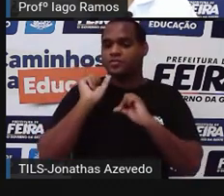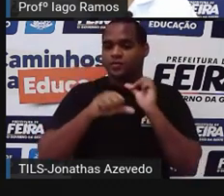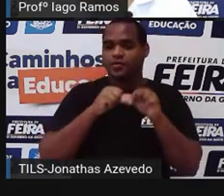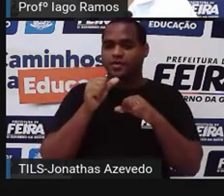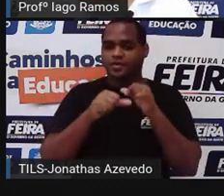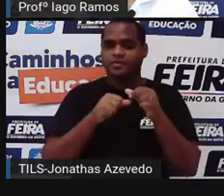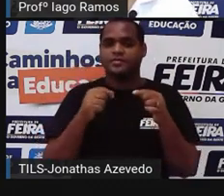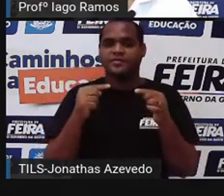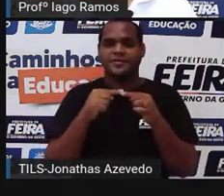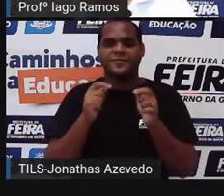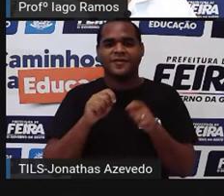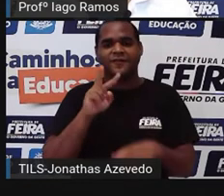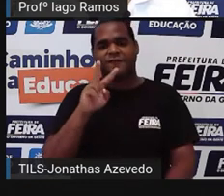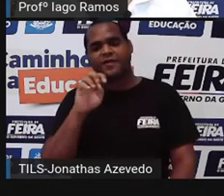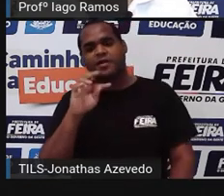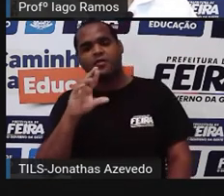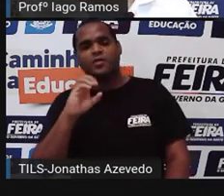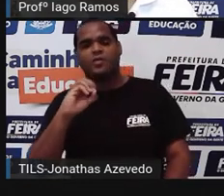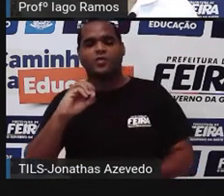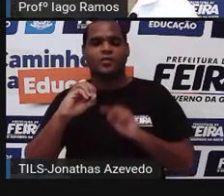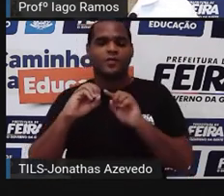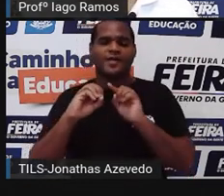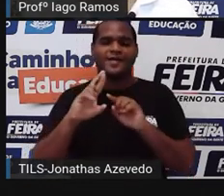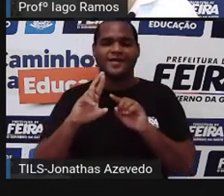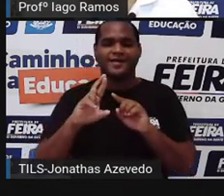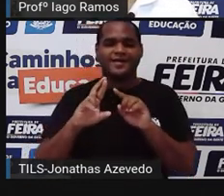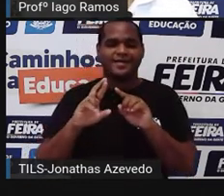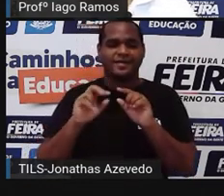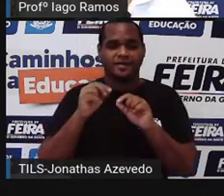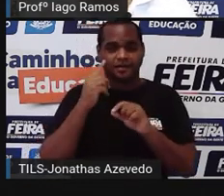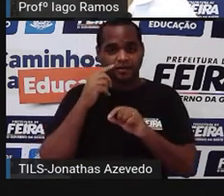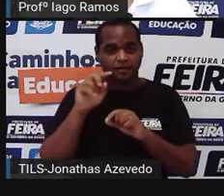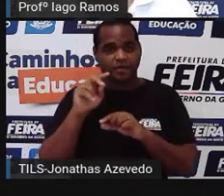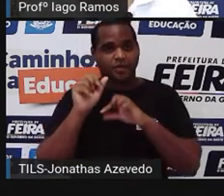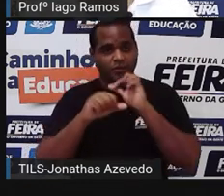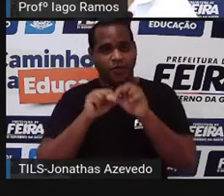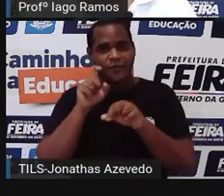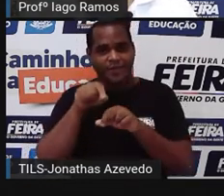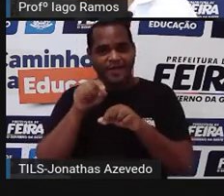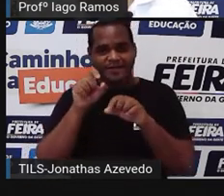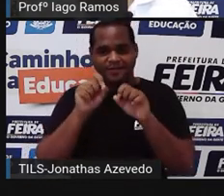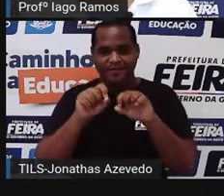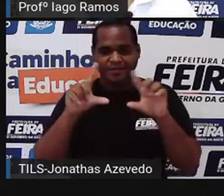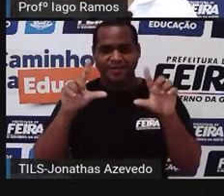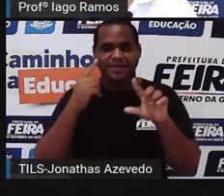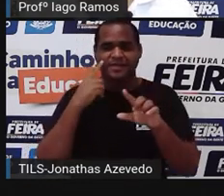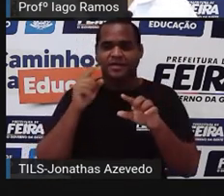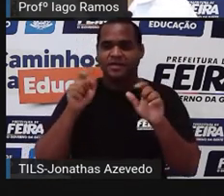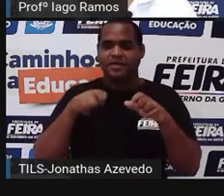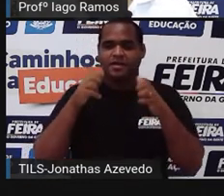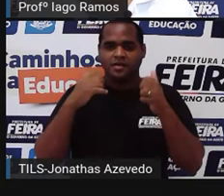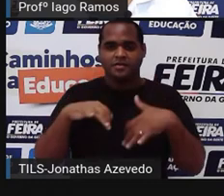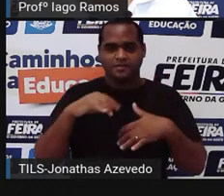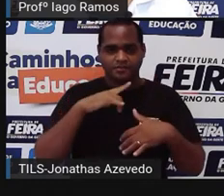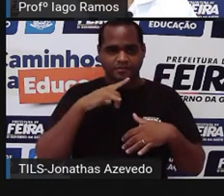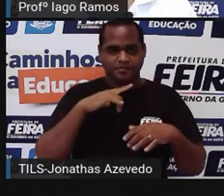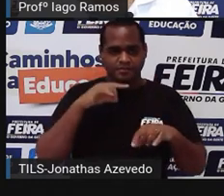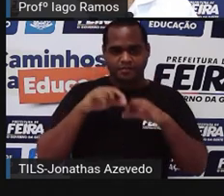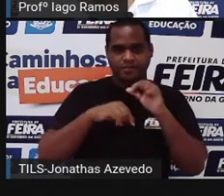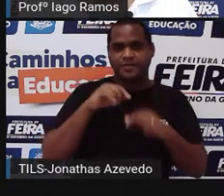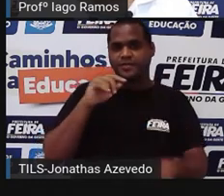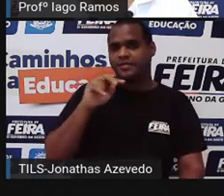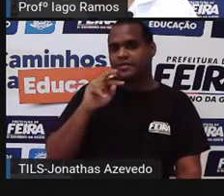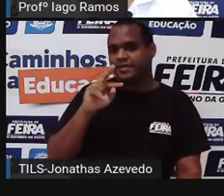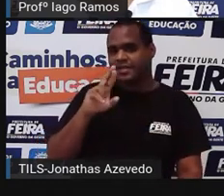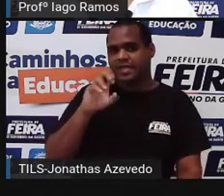por um vetor vetor é aquela setinha então eu clico na figura e clico no vetor a figura aparece transladada